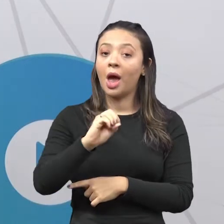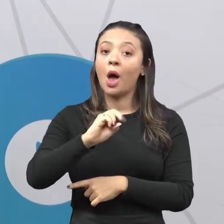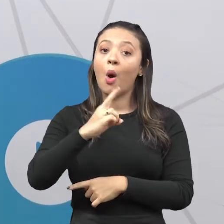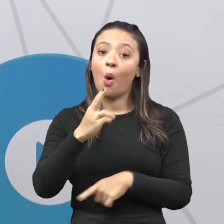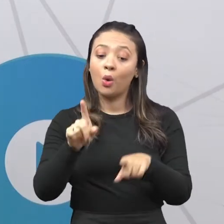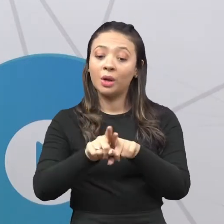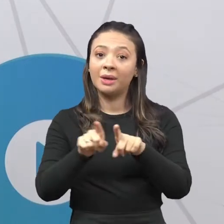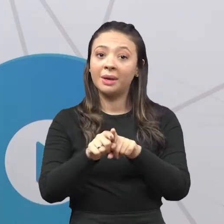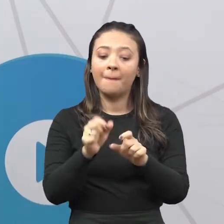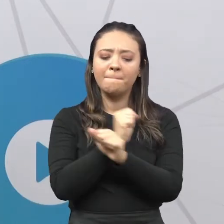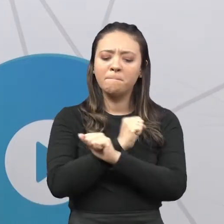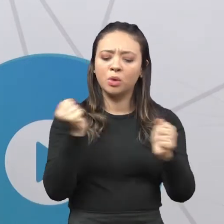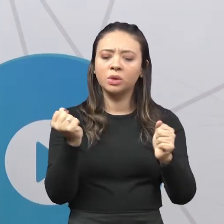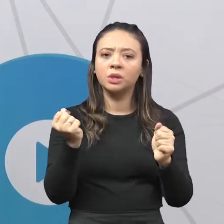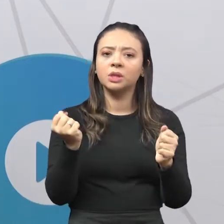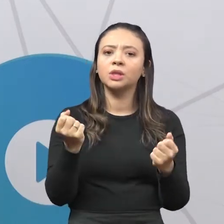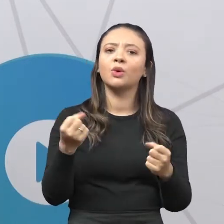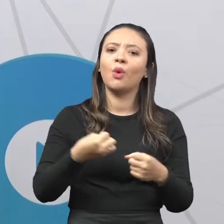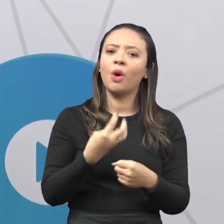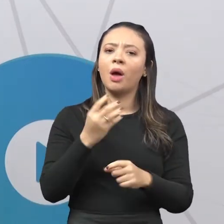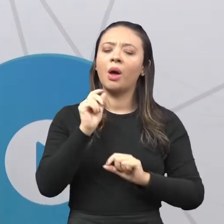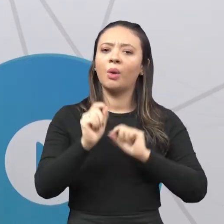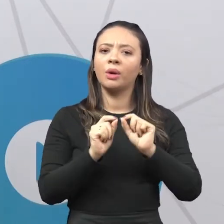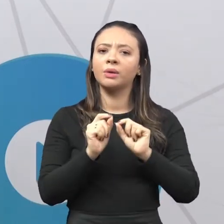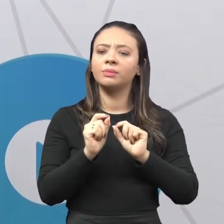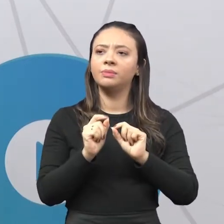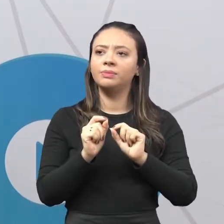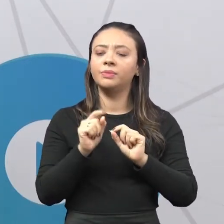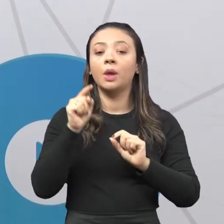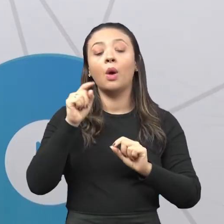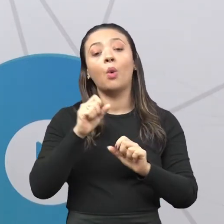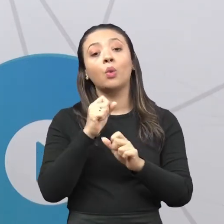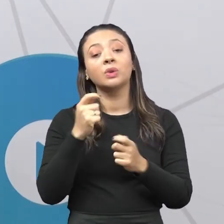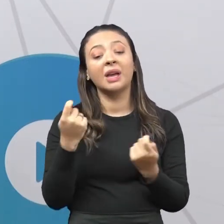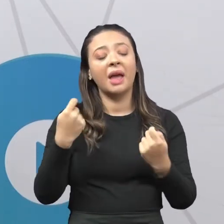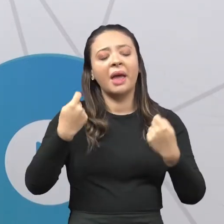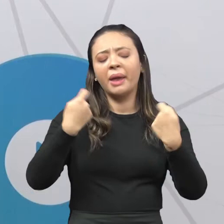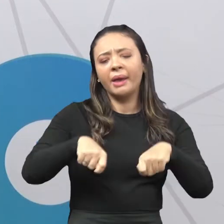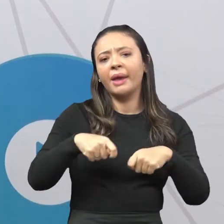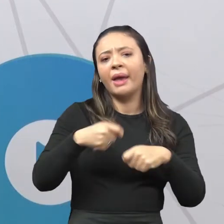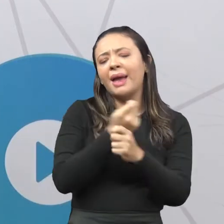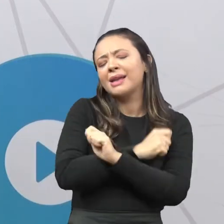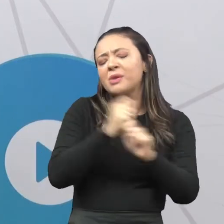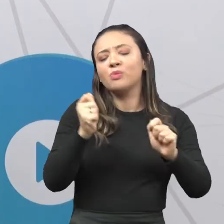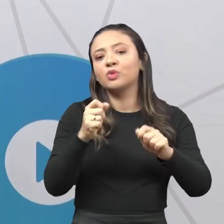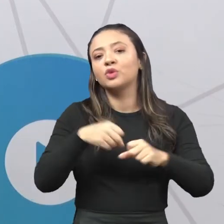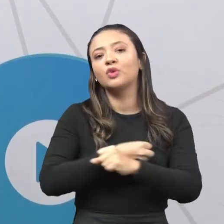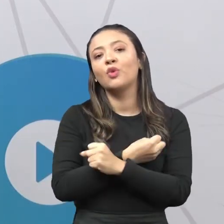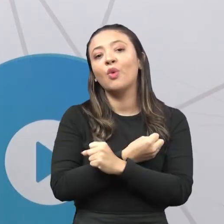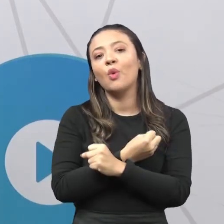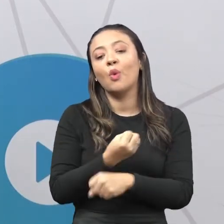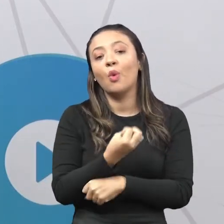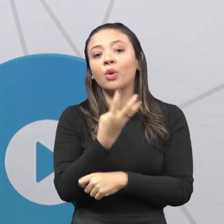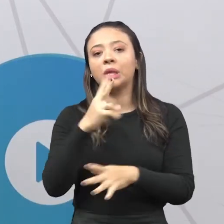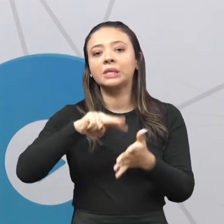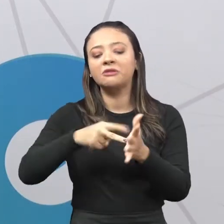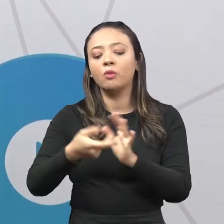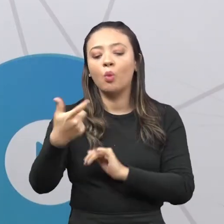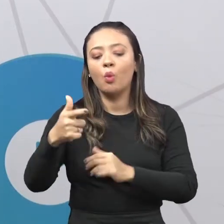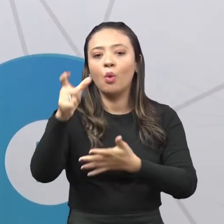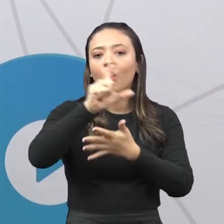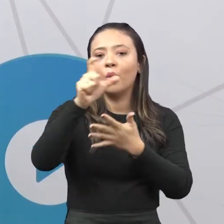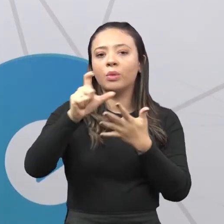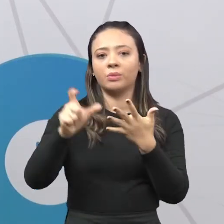e incontáveis, é que os substantivos incontáveis não têm a forma plural. São substantivos que você não